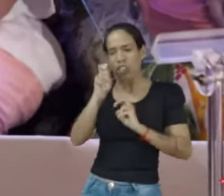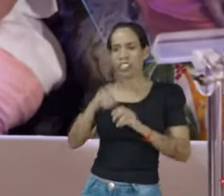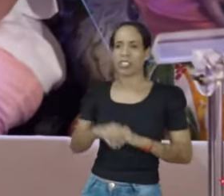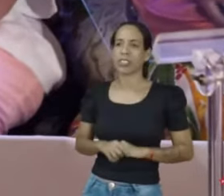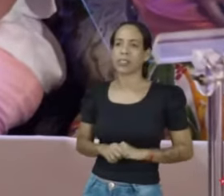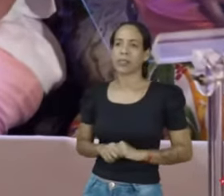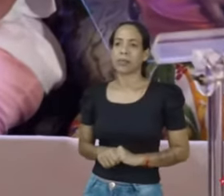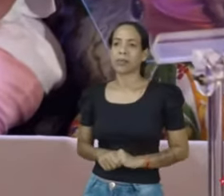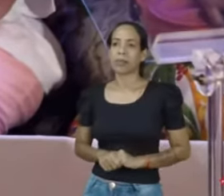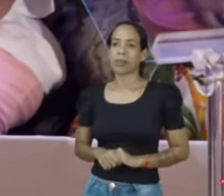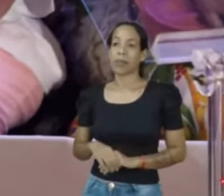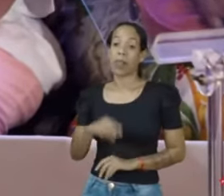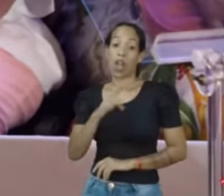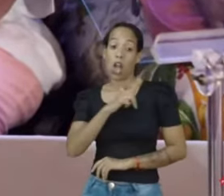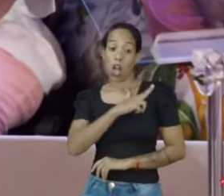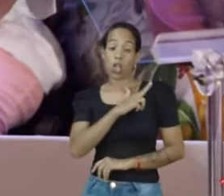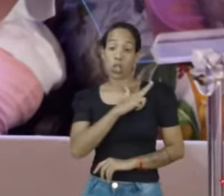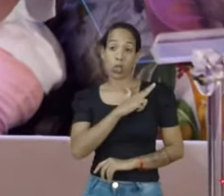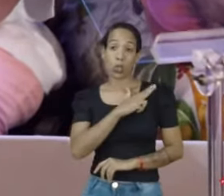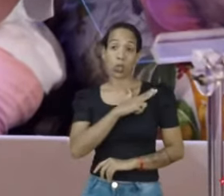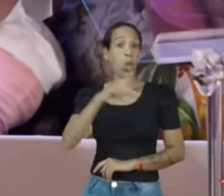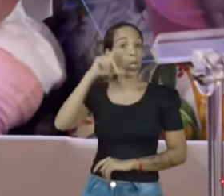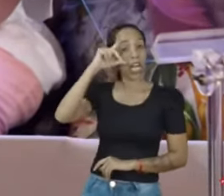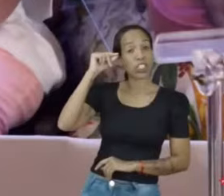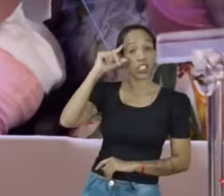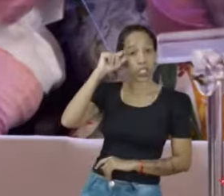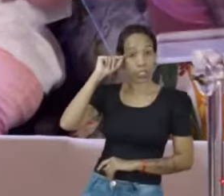Caro Lula, cara Janja,